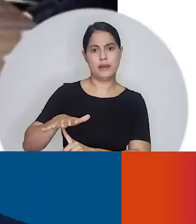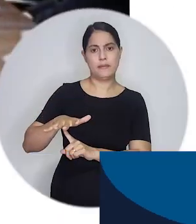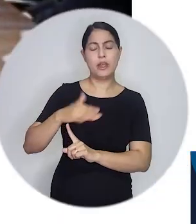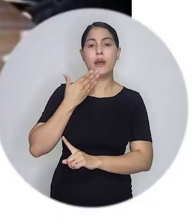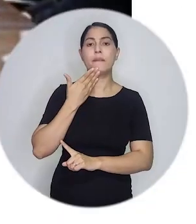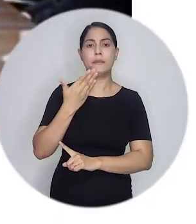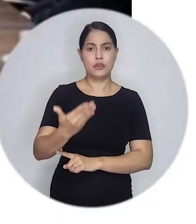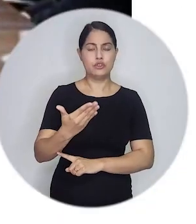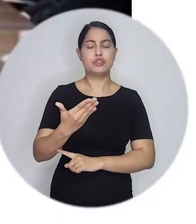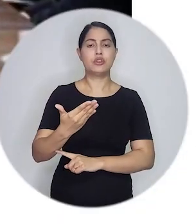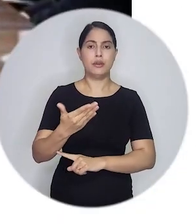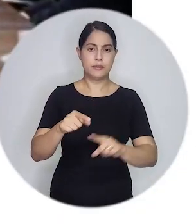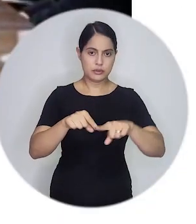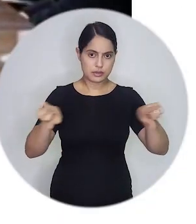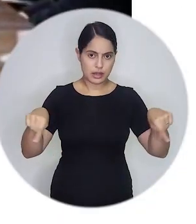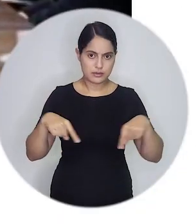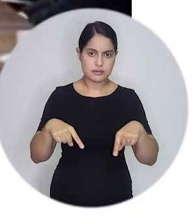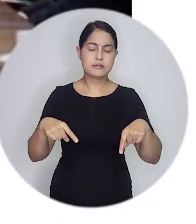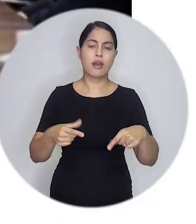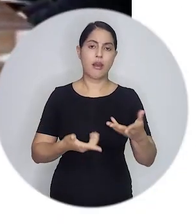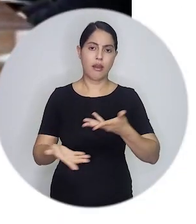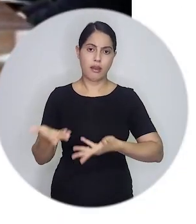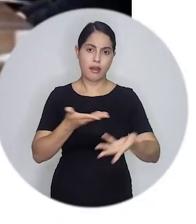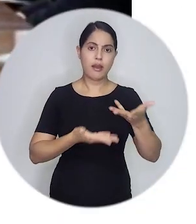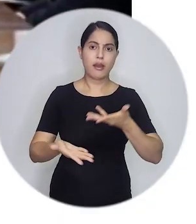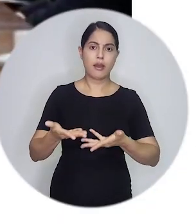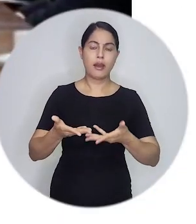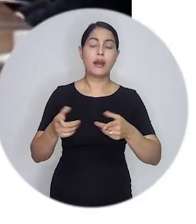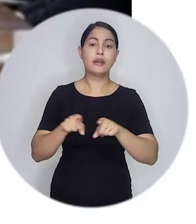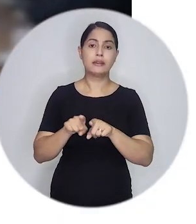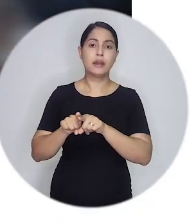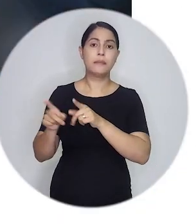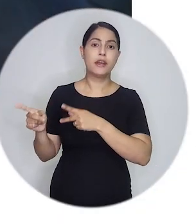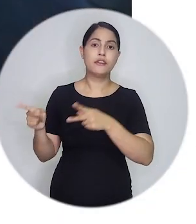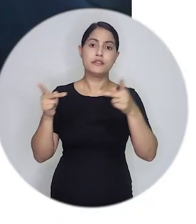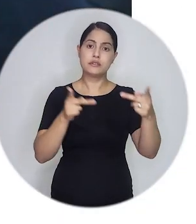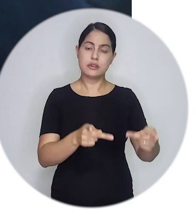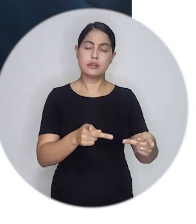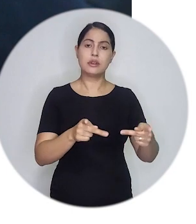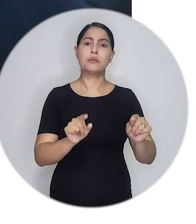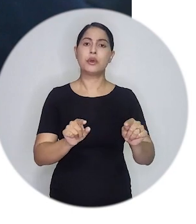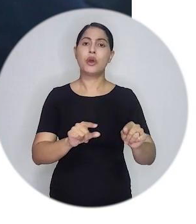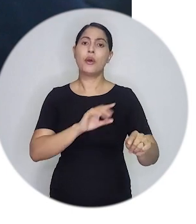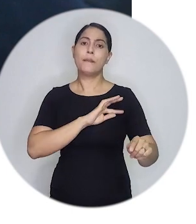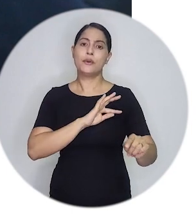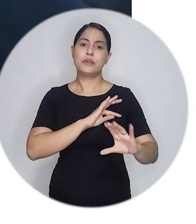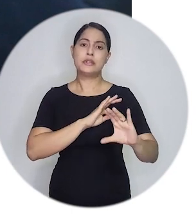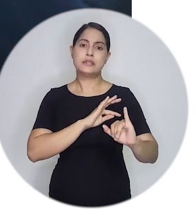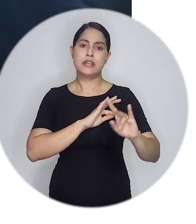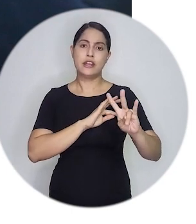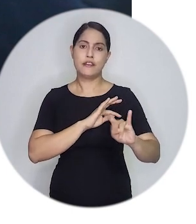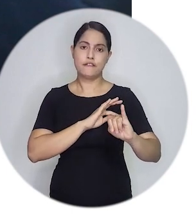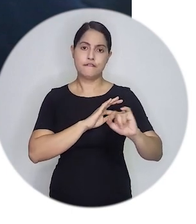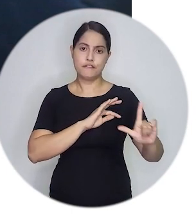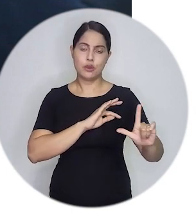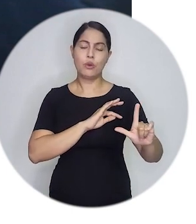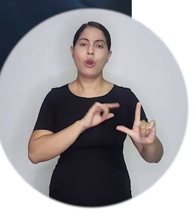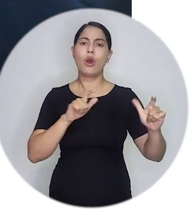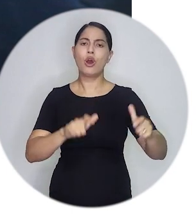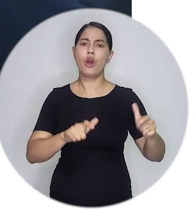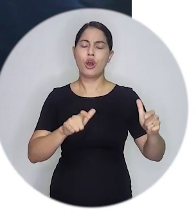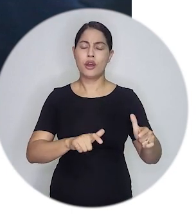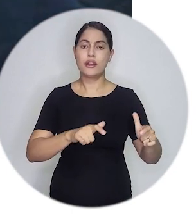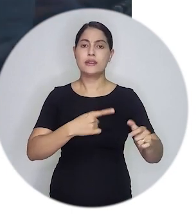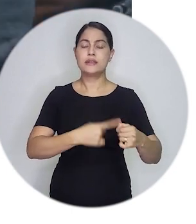Paraná, pleiteando a instalação da Sala de Estado-Maior, visitamos unidades da